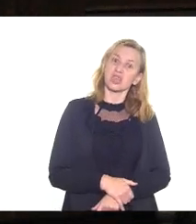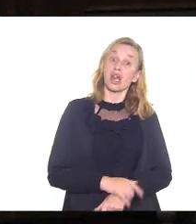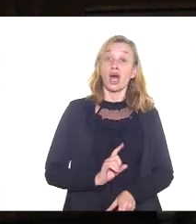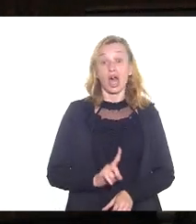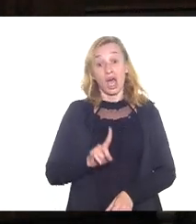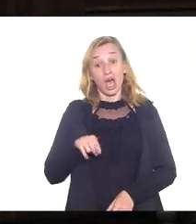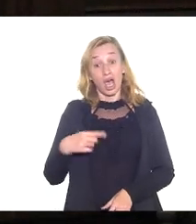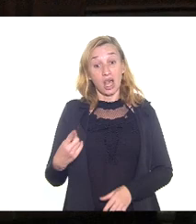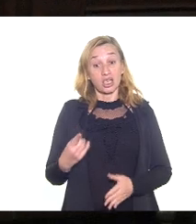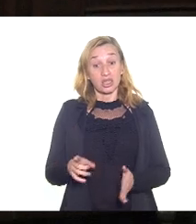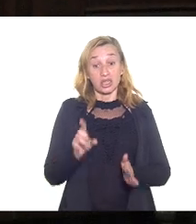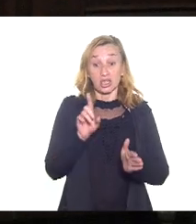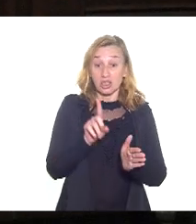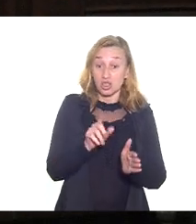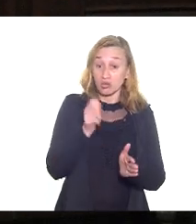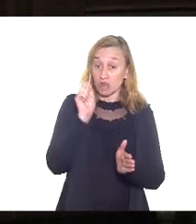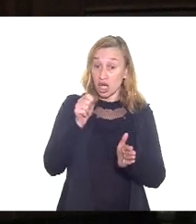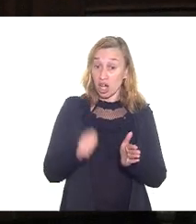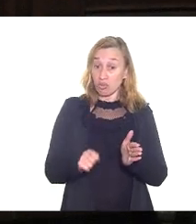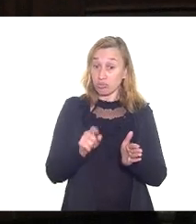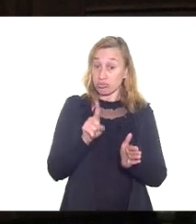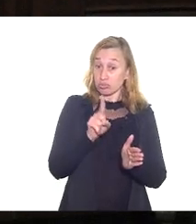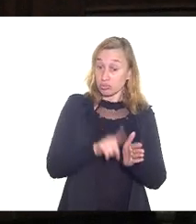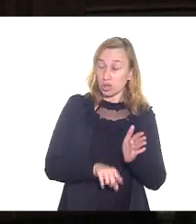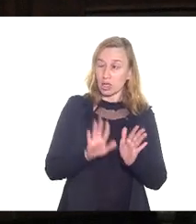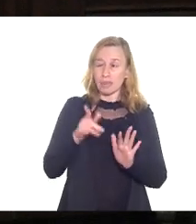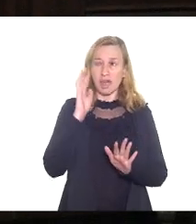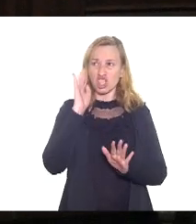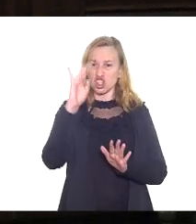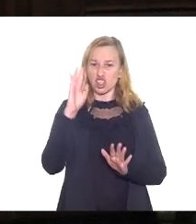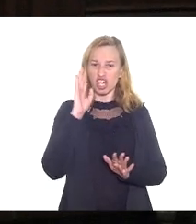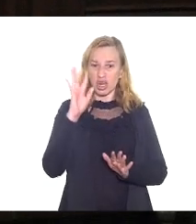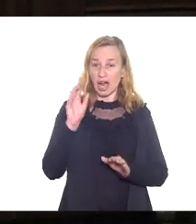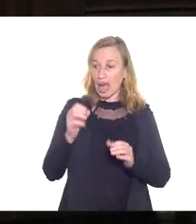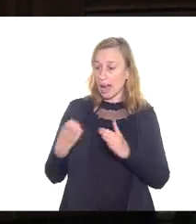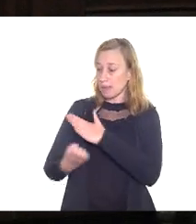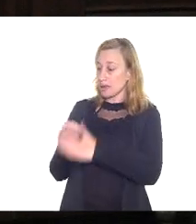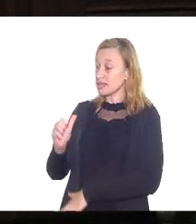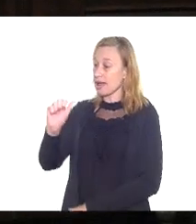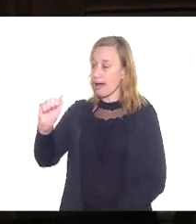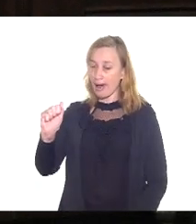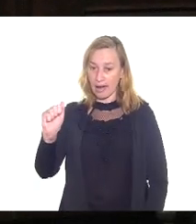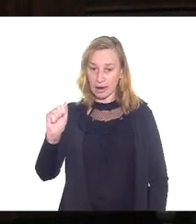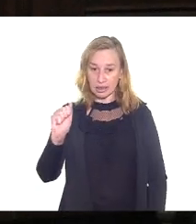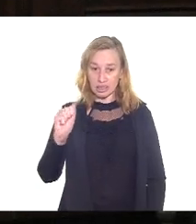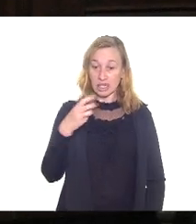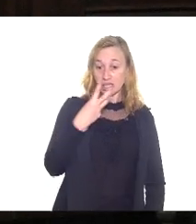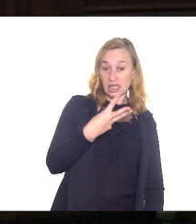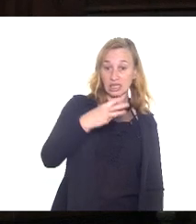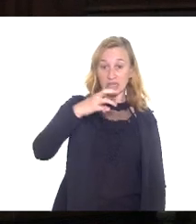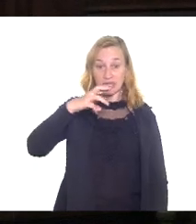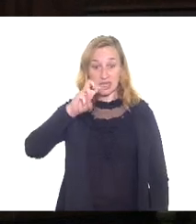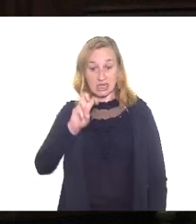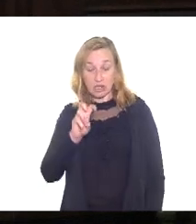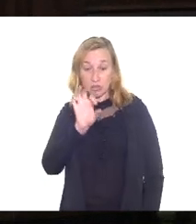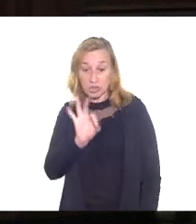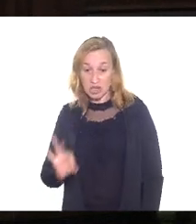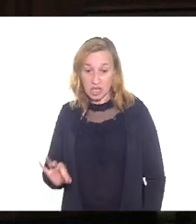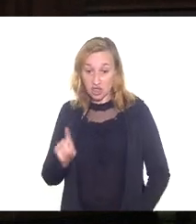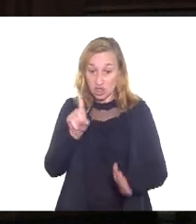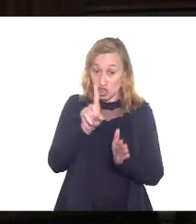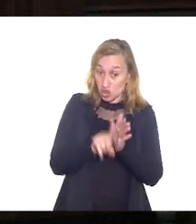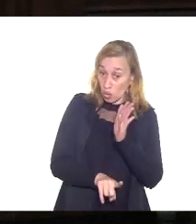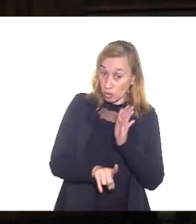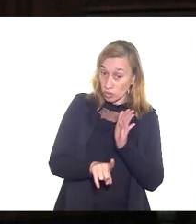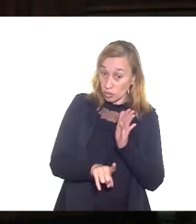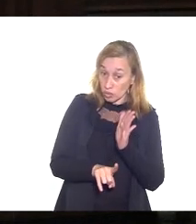Ainda chegou a data do leilão, imaginemos, a empresa A dá 35% de desconto, maior do